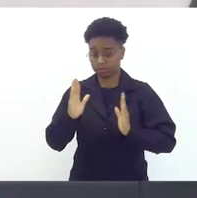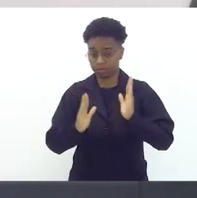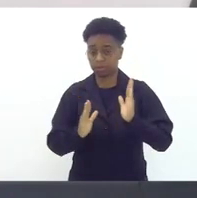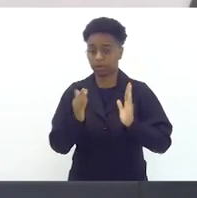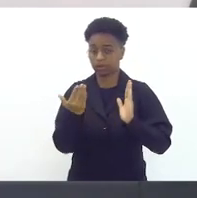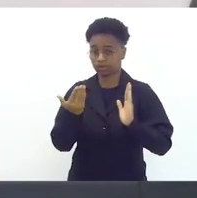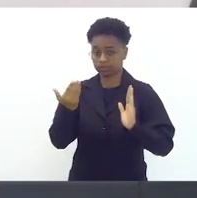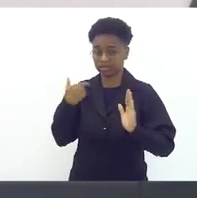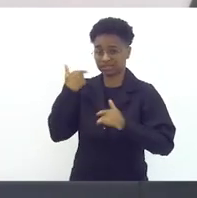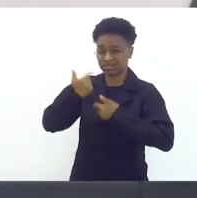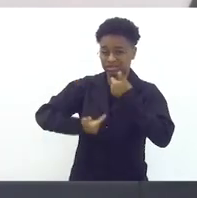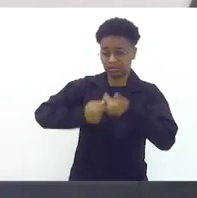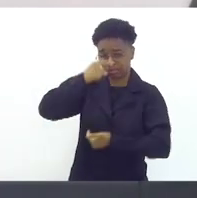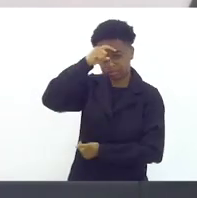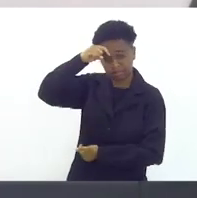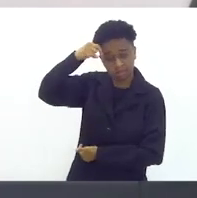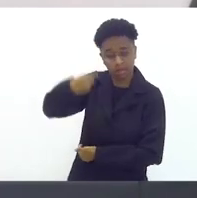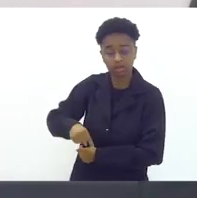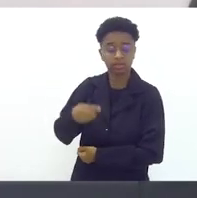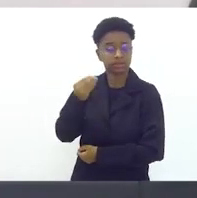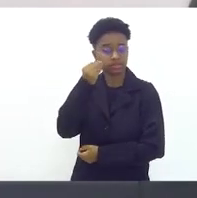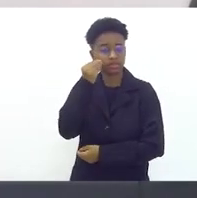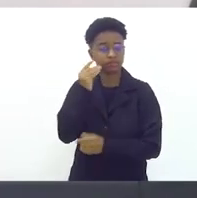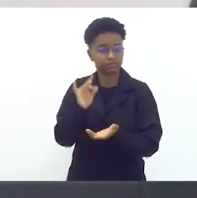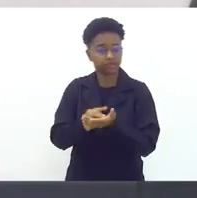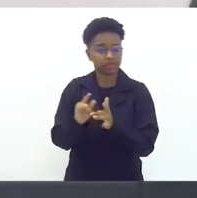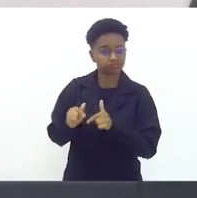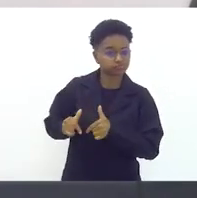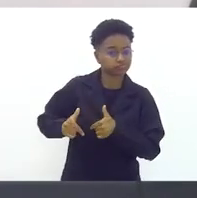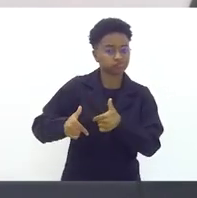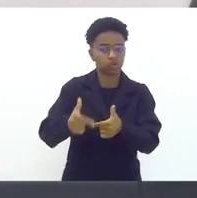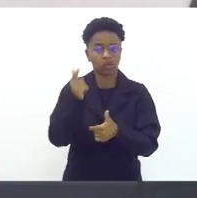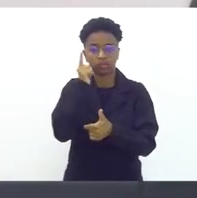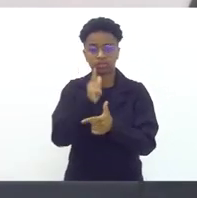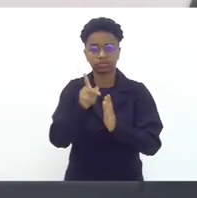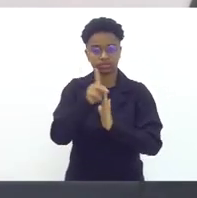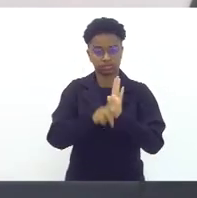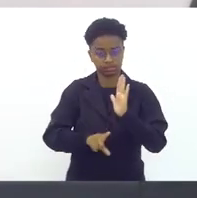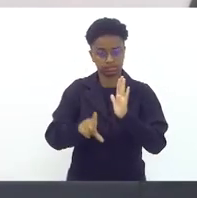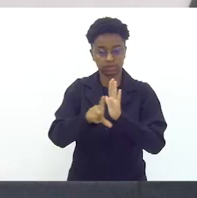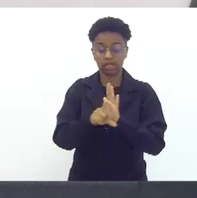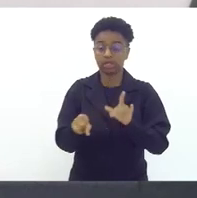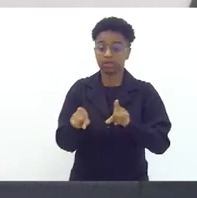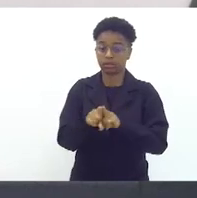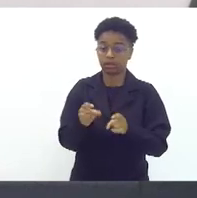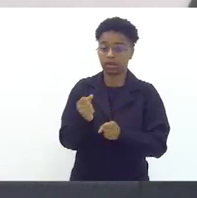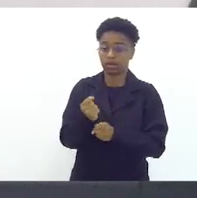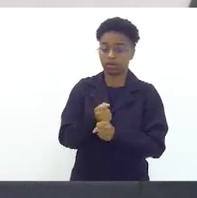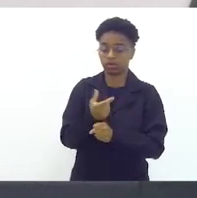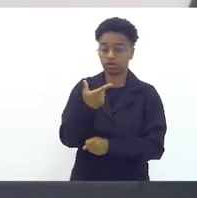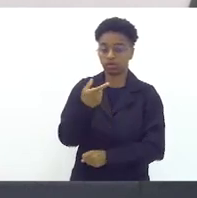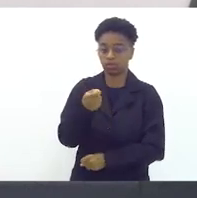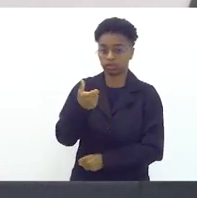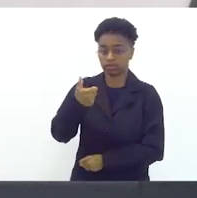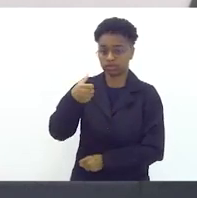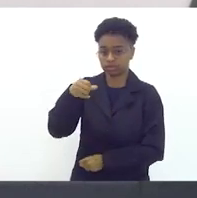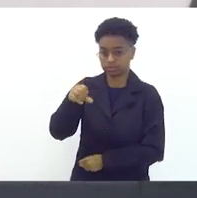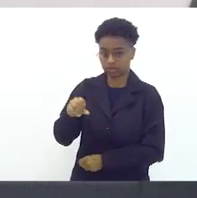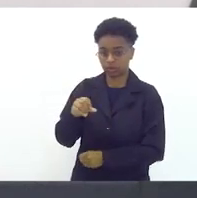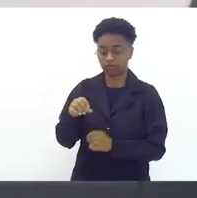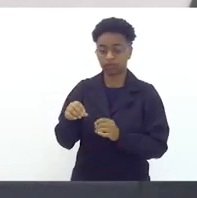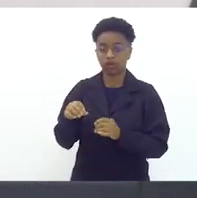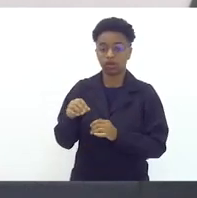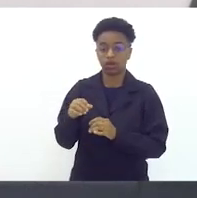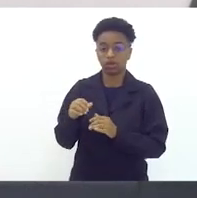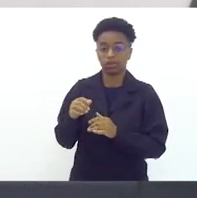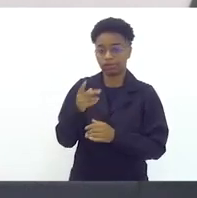trabalharam muito para a realização desse projeto de lei. Em 2019, os